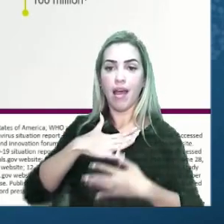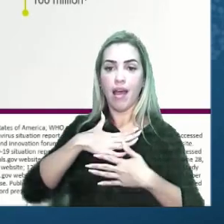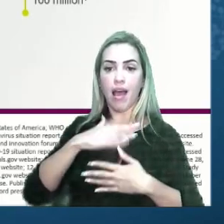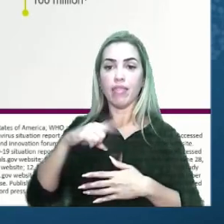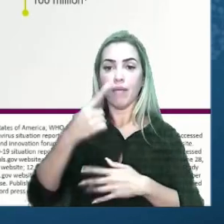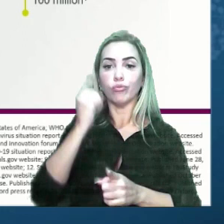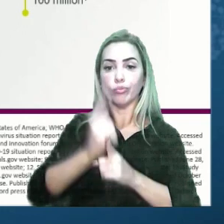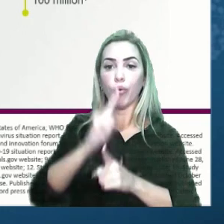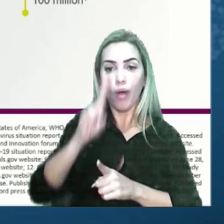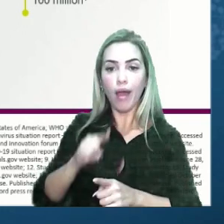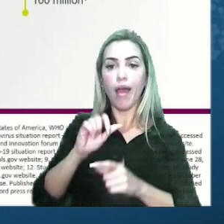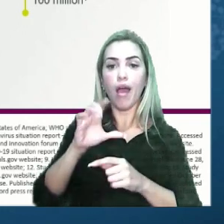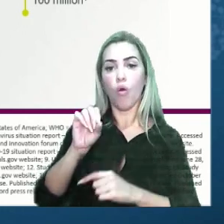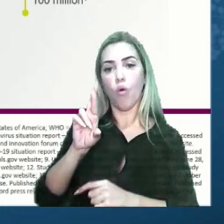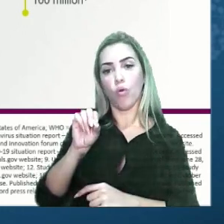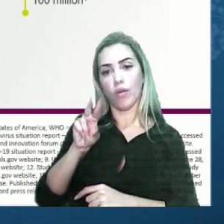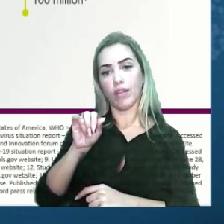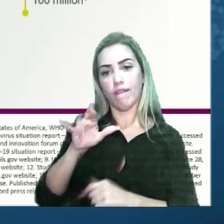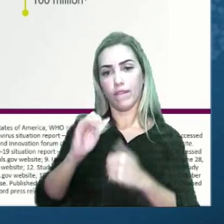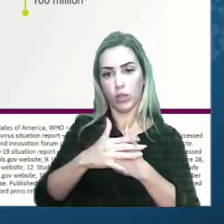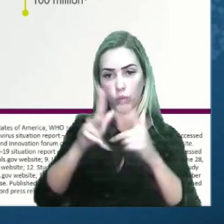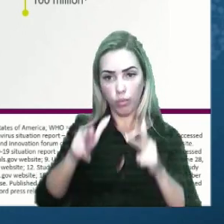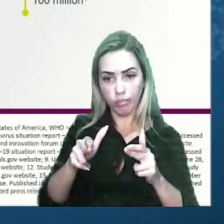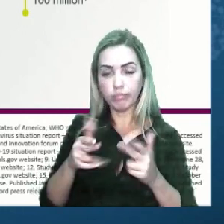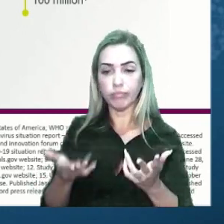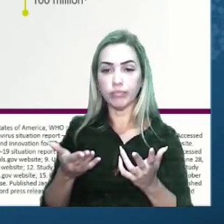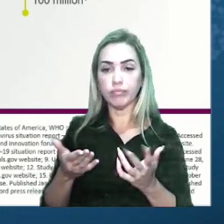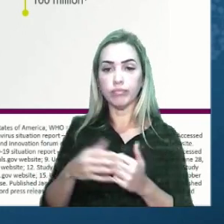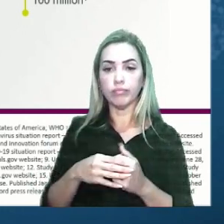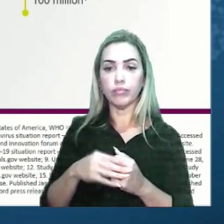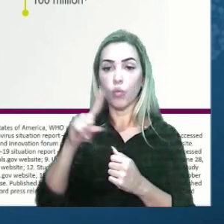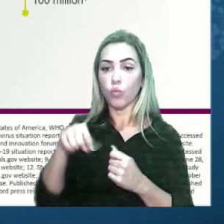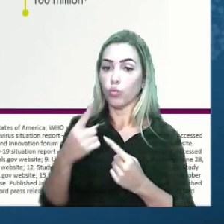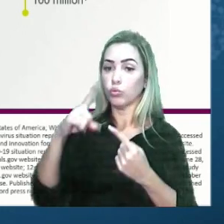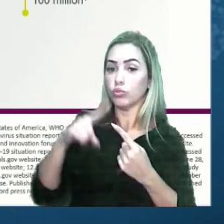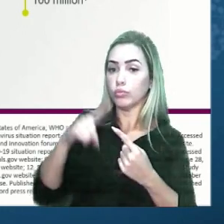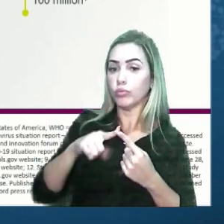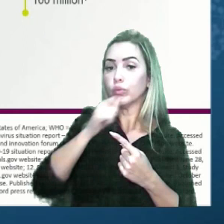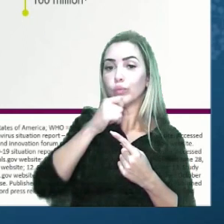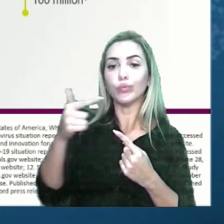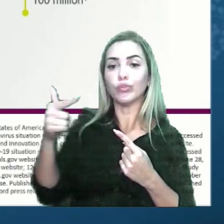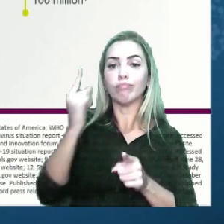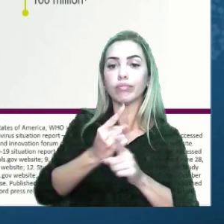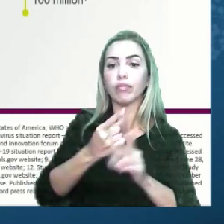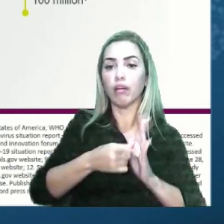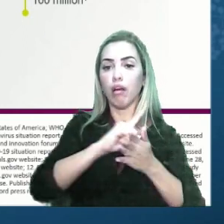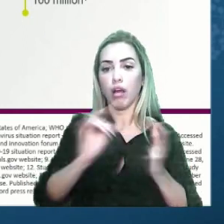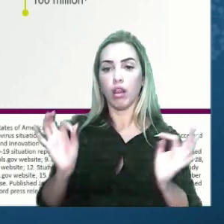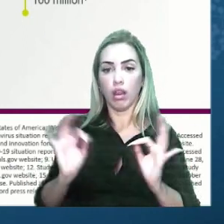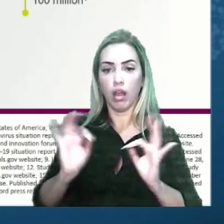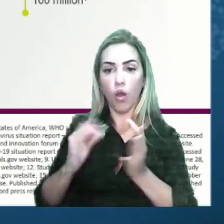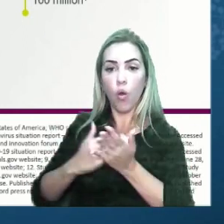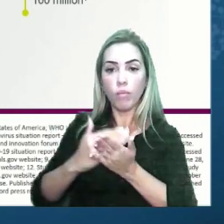um coronavírus, e um tipo que a gente não tinha identificado antes e que começou